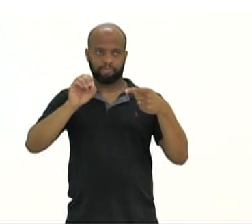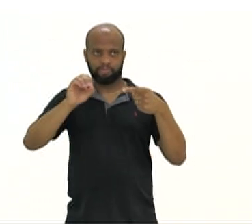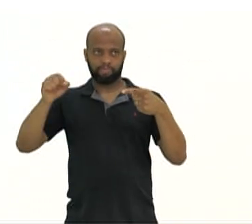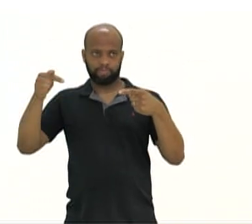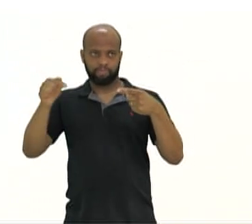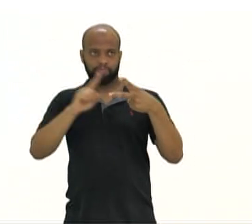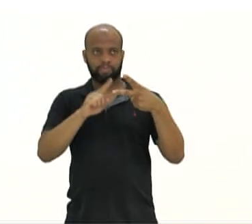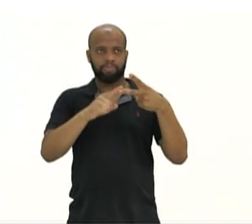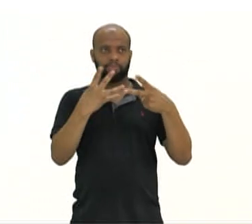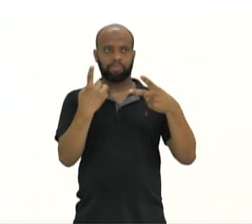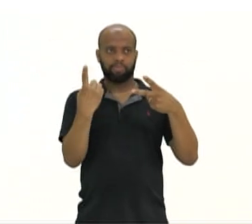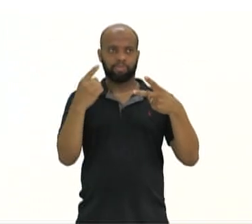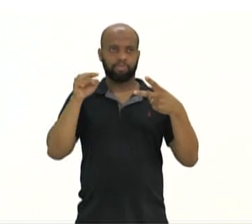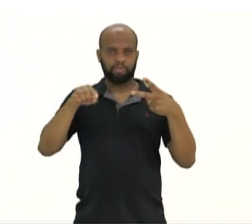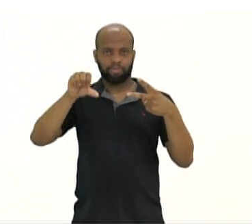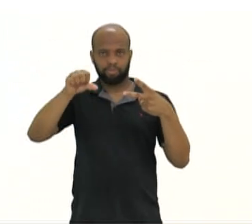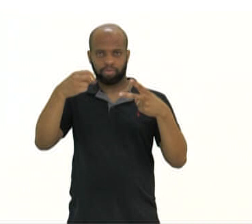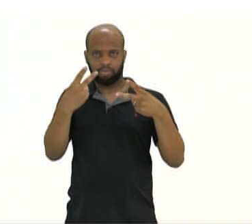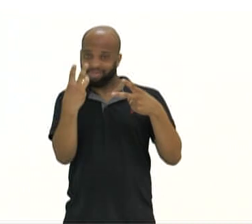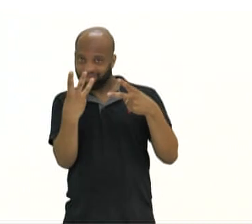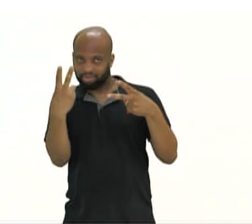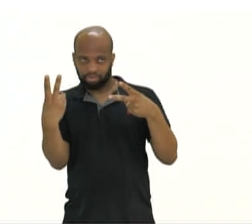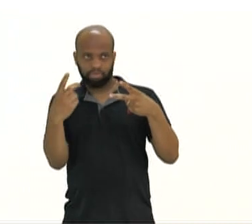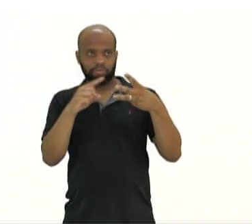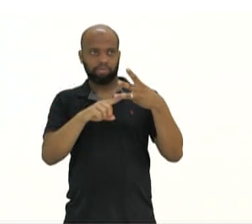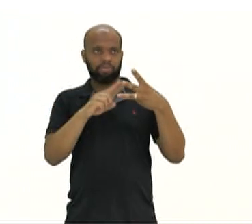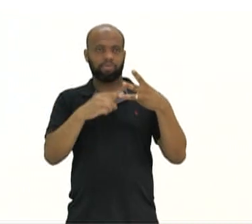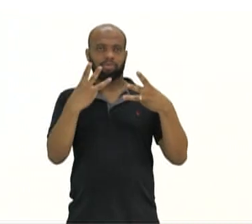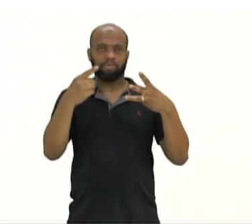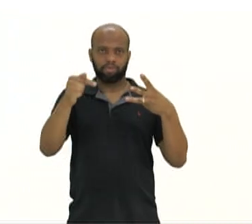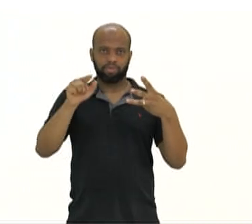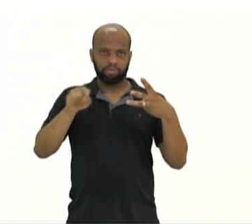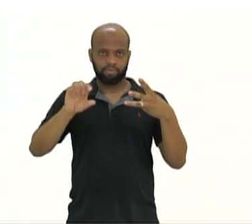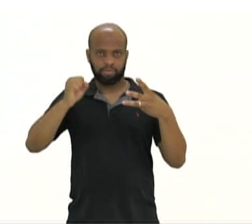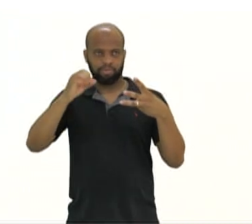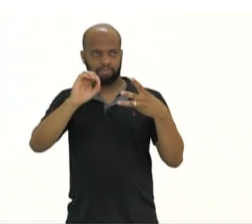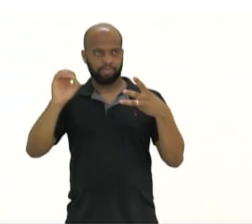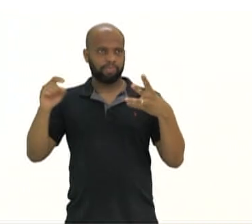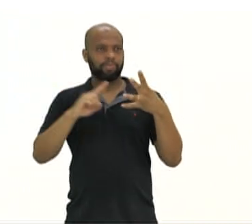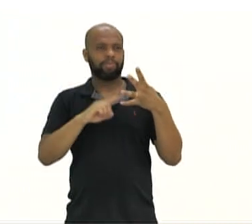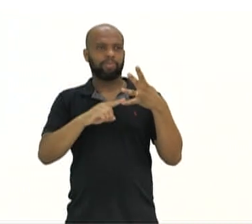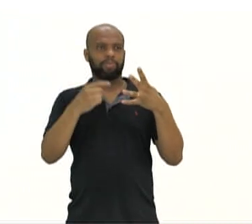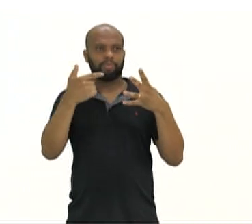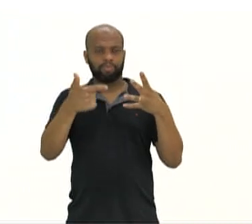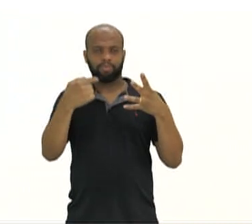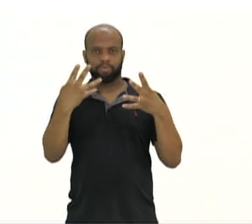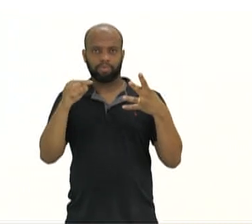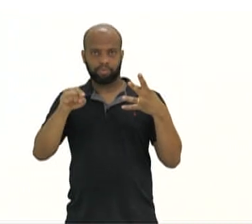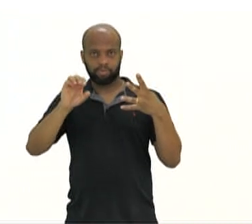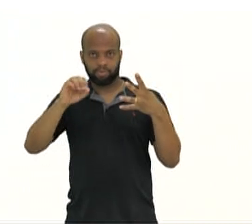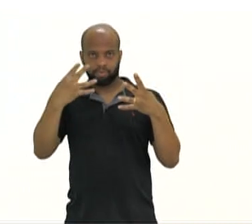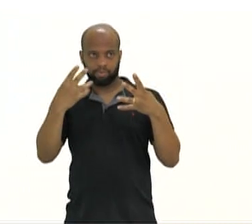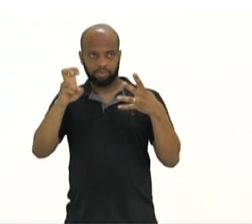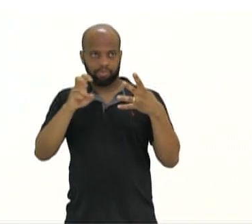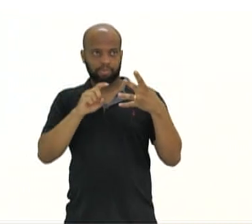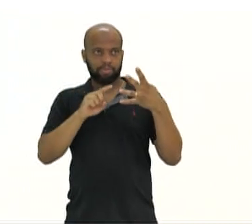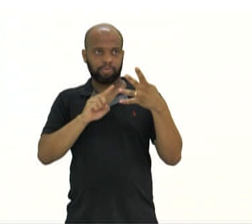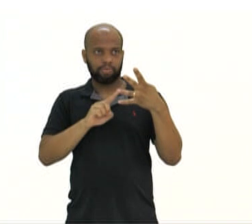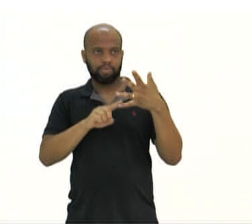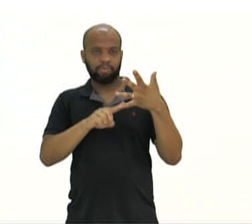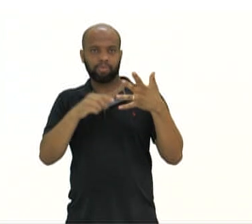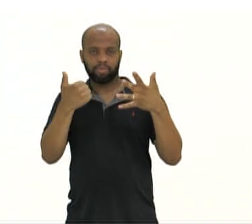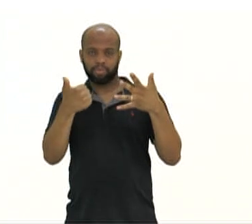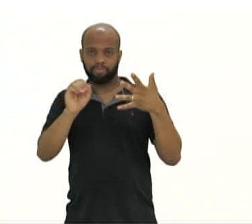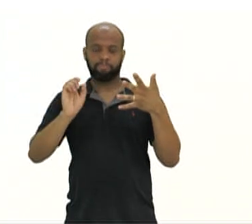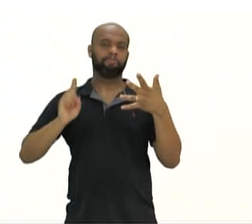B, 41.932 pessoas. Letra C, 37.800. Letra D, 24.045. Ou letra